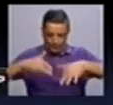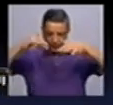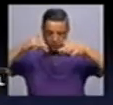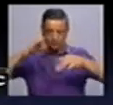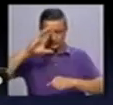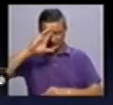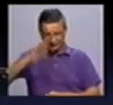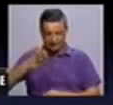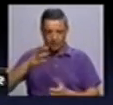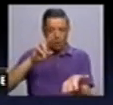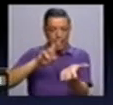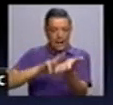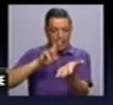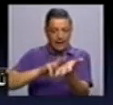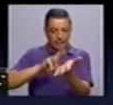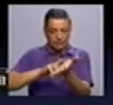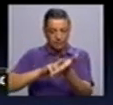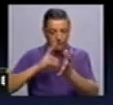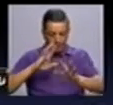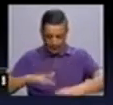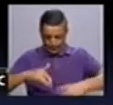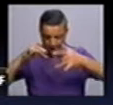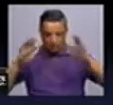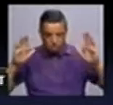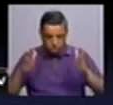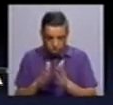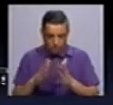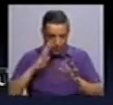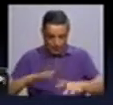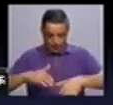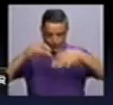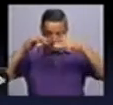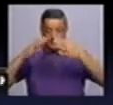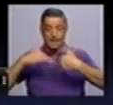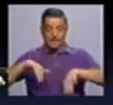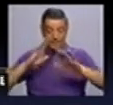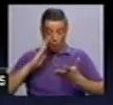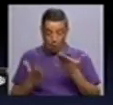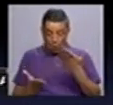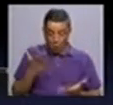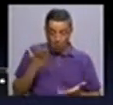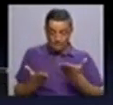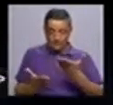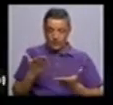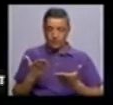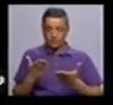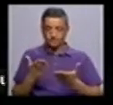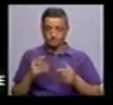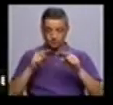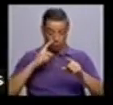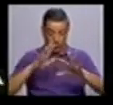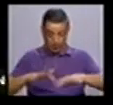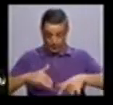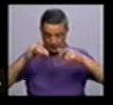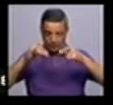que é este ritmo de aumento e diminuição de brilho. E, portanto, quando comparam este aumento e